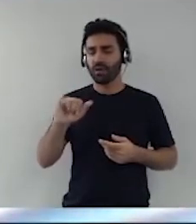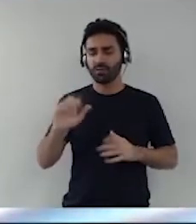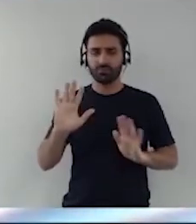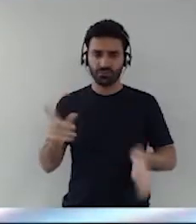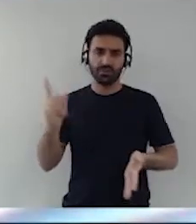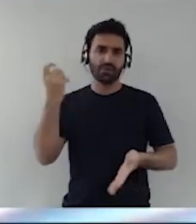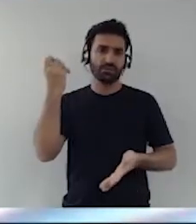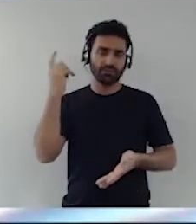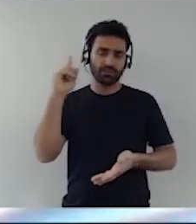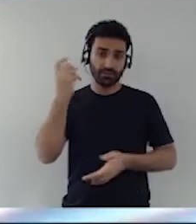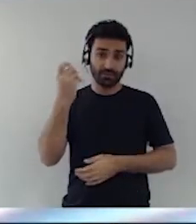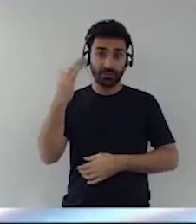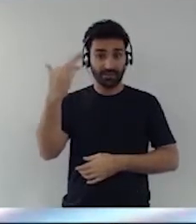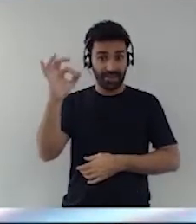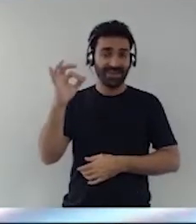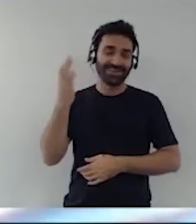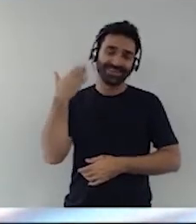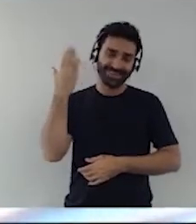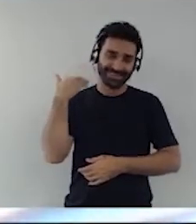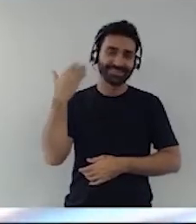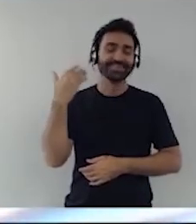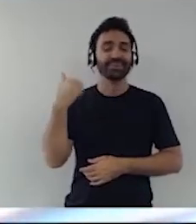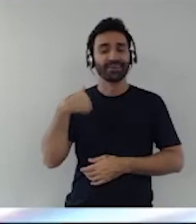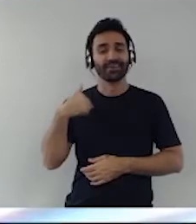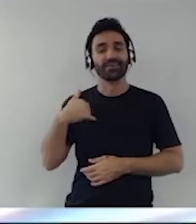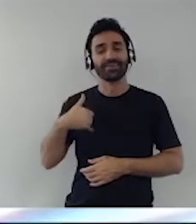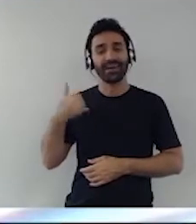sei que é difícil acreditar, mas eu já tive 10 anos de idade.